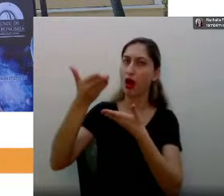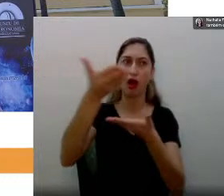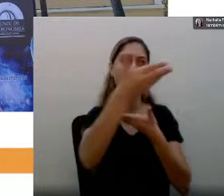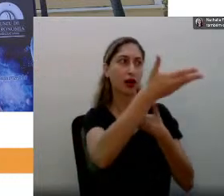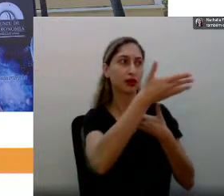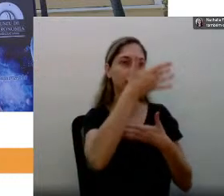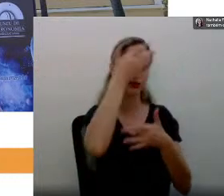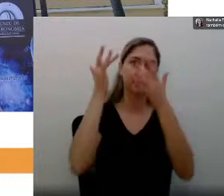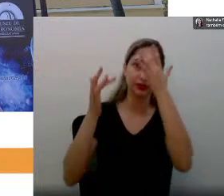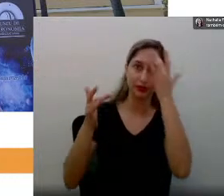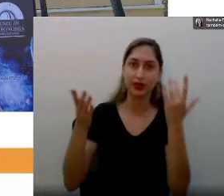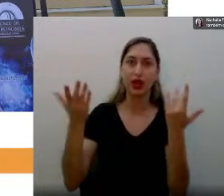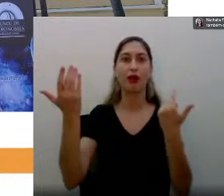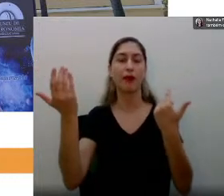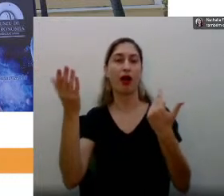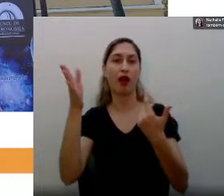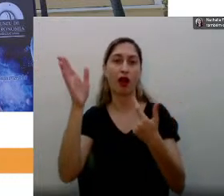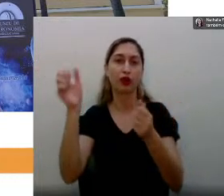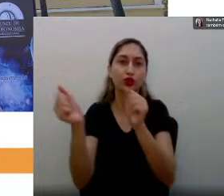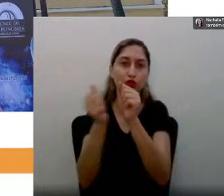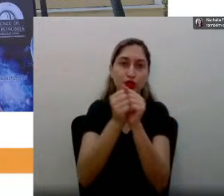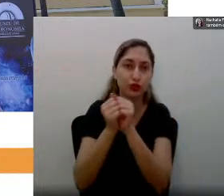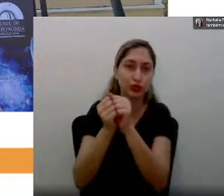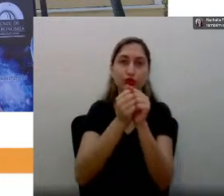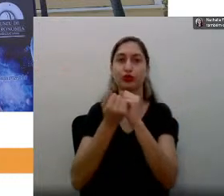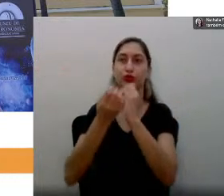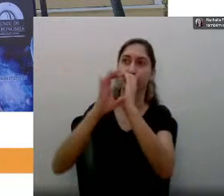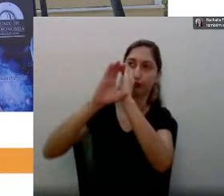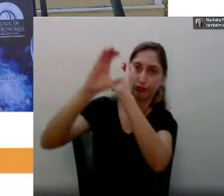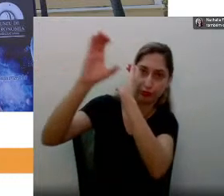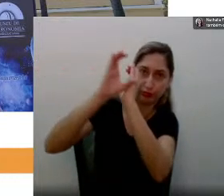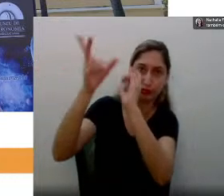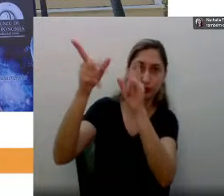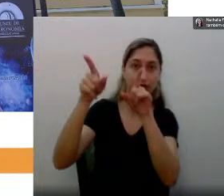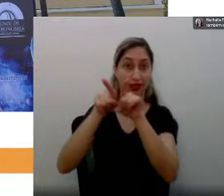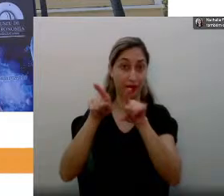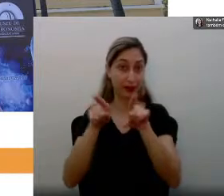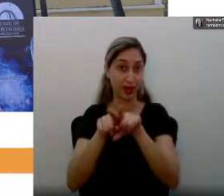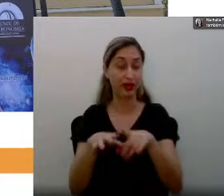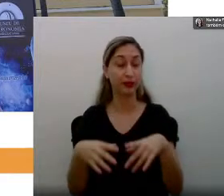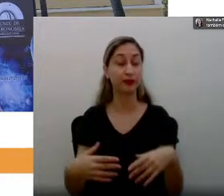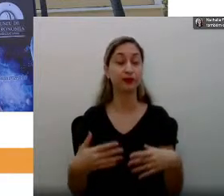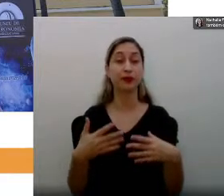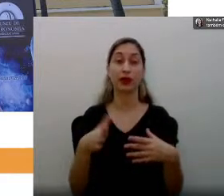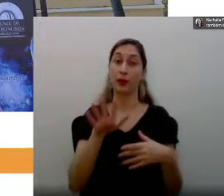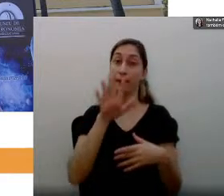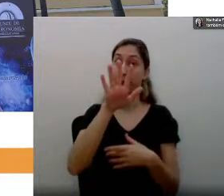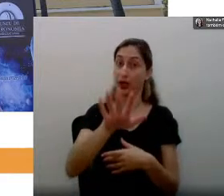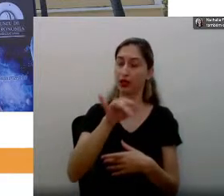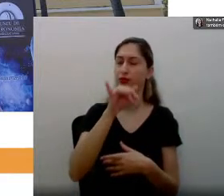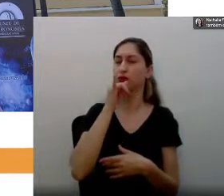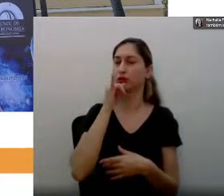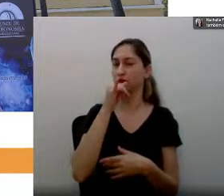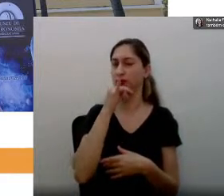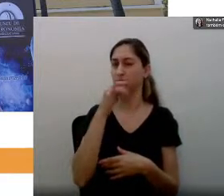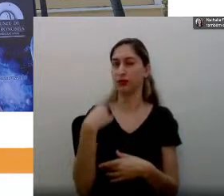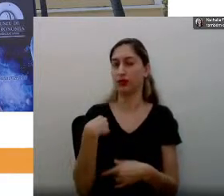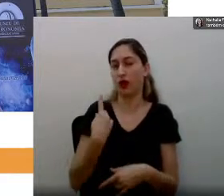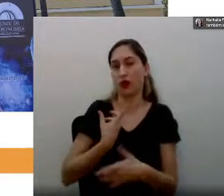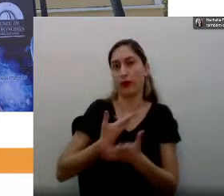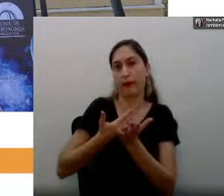primeiramente né ah porque quando a gente vai começar a observar o céu à tem algumas etapas né é